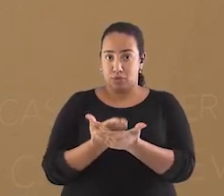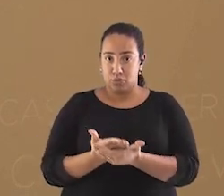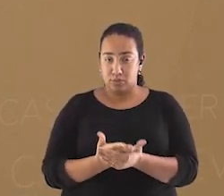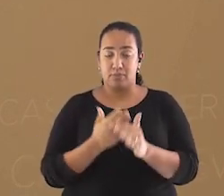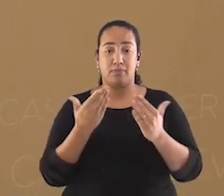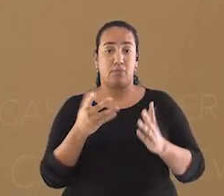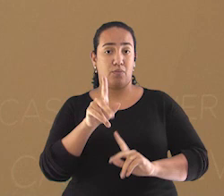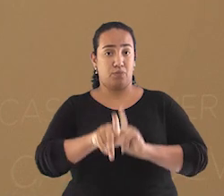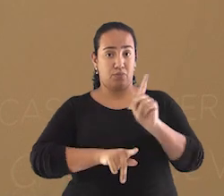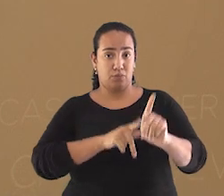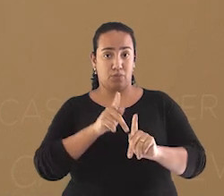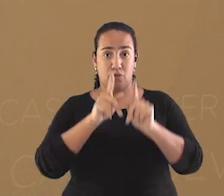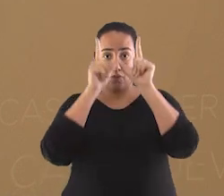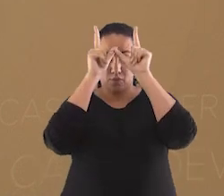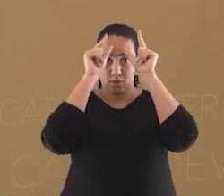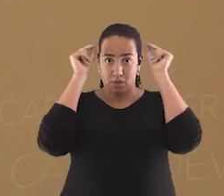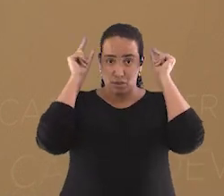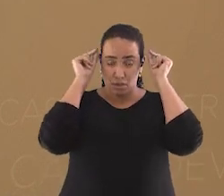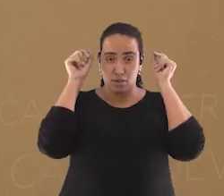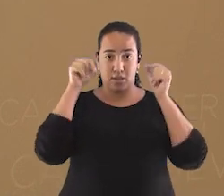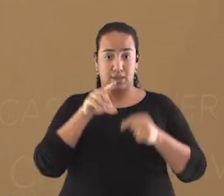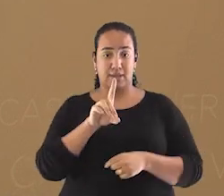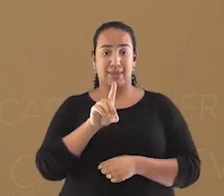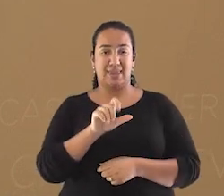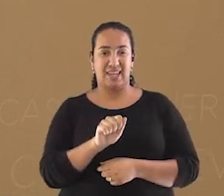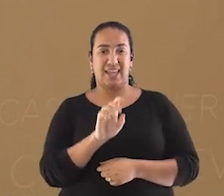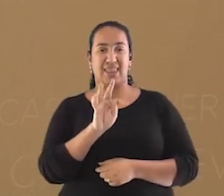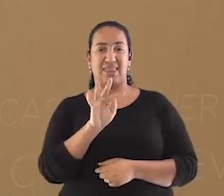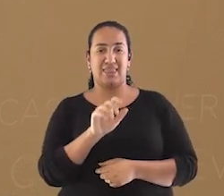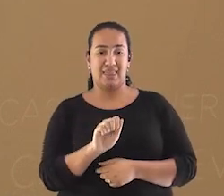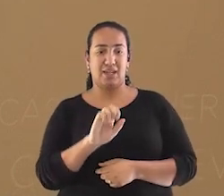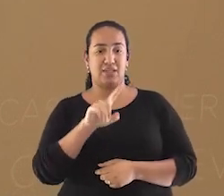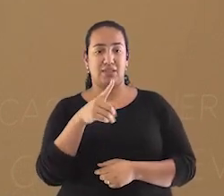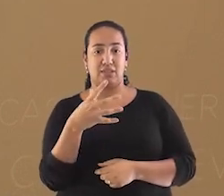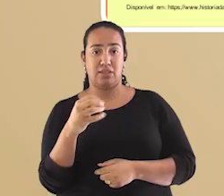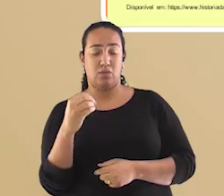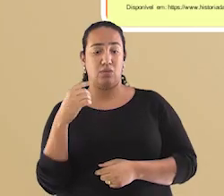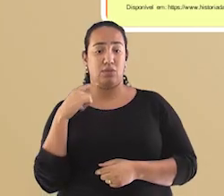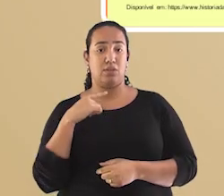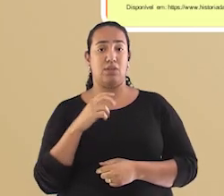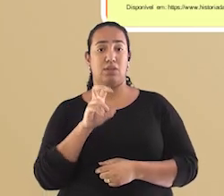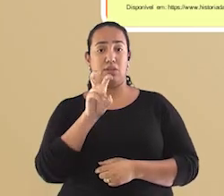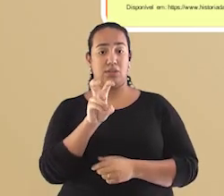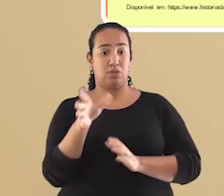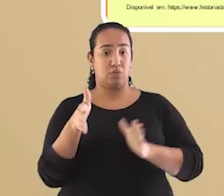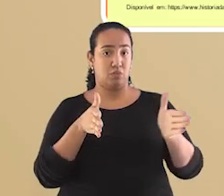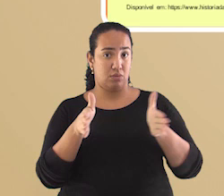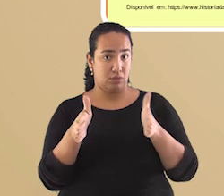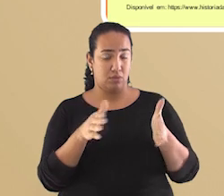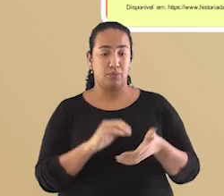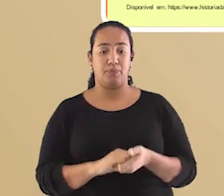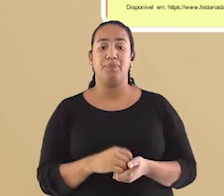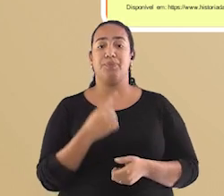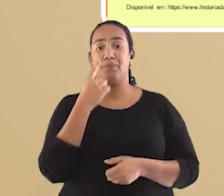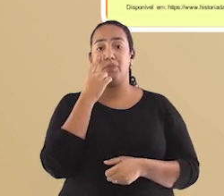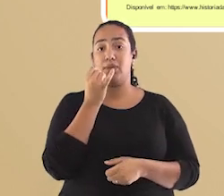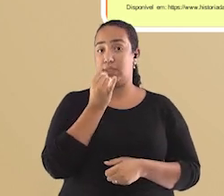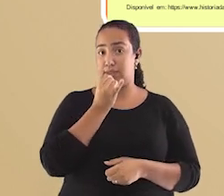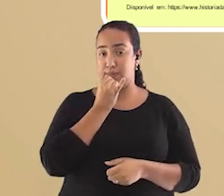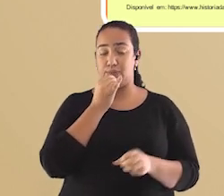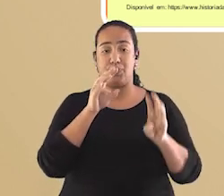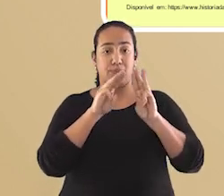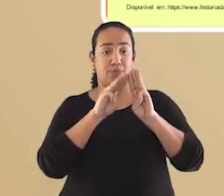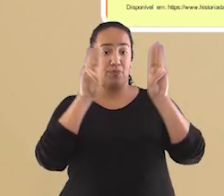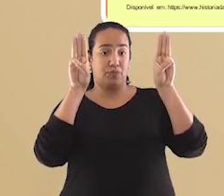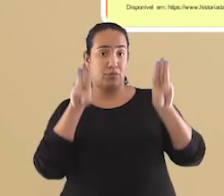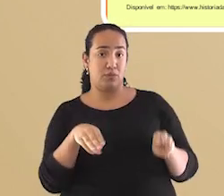caso dos gregos, a datação estipulou a divisão em 5 períodos. O museu, por exemplo, é uma forma de